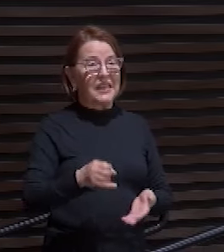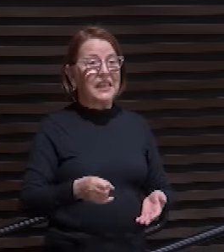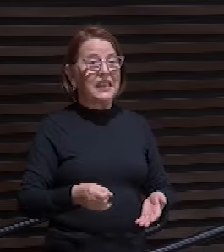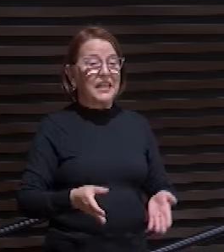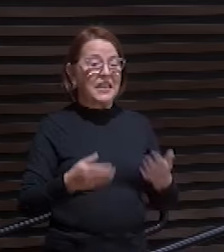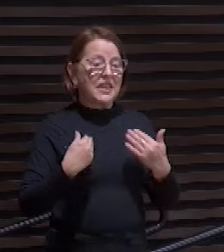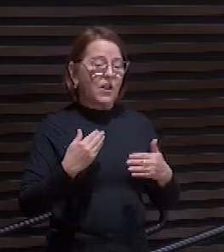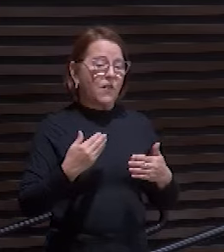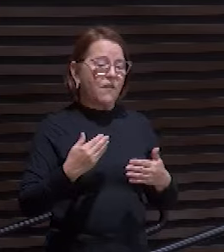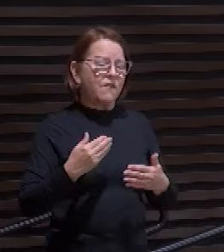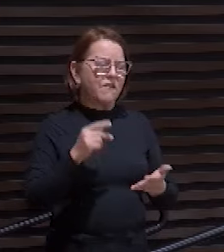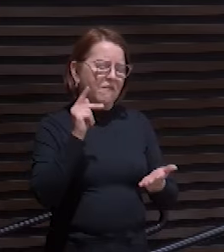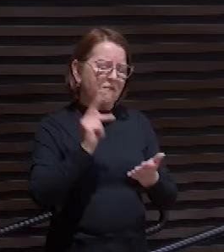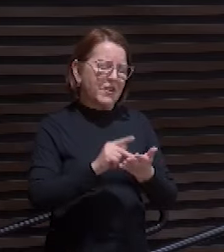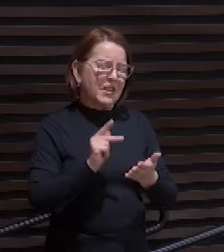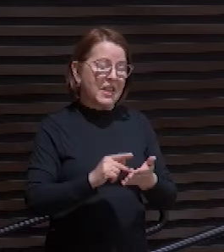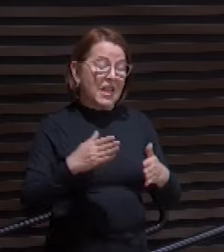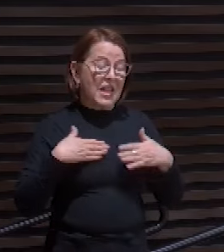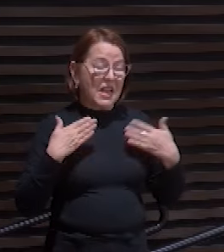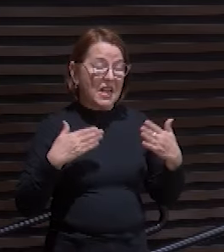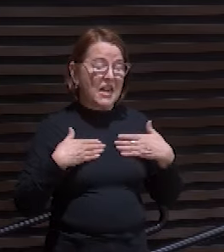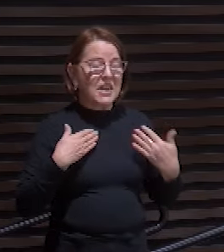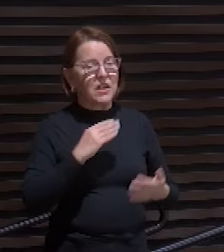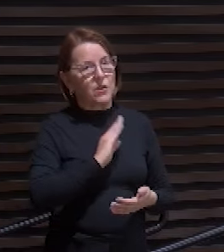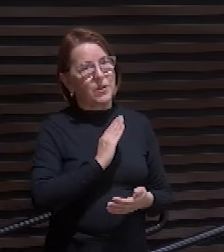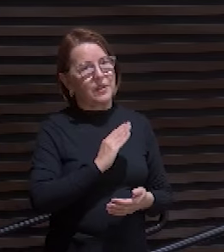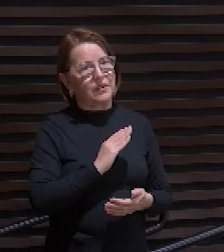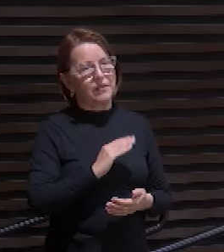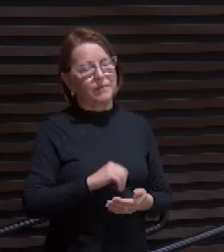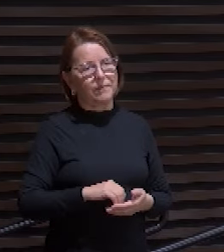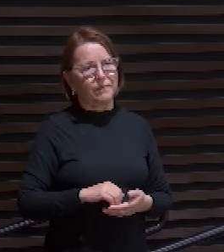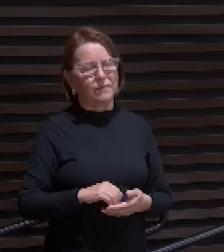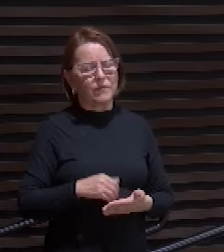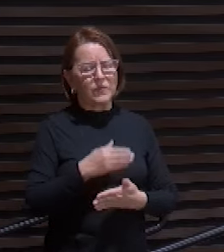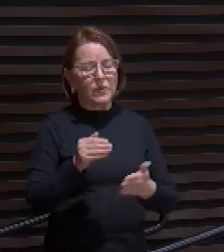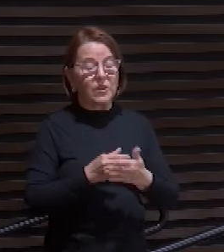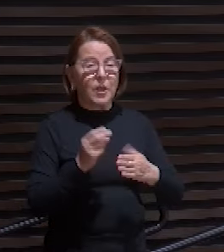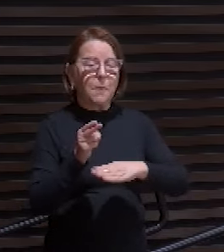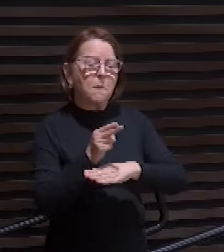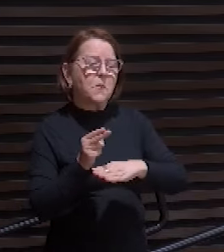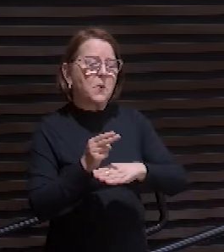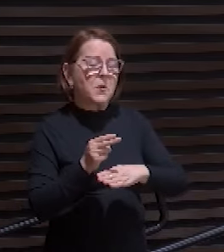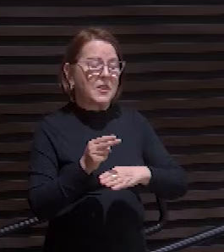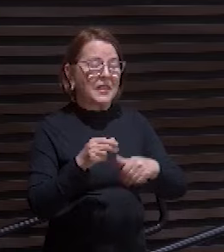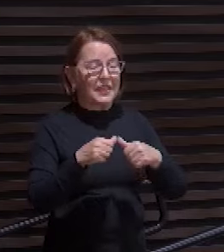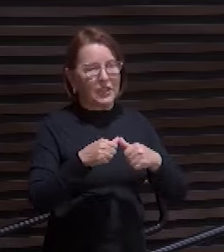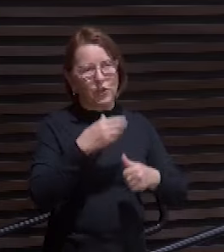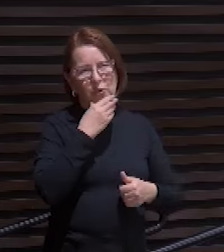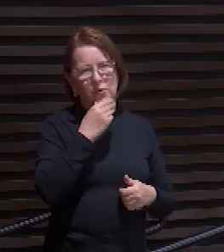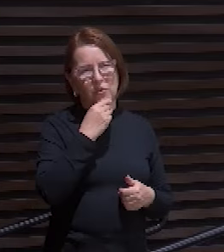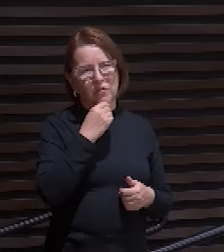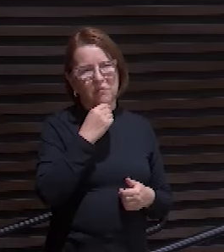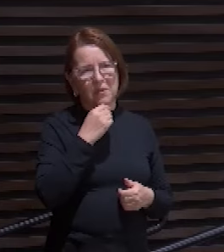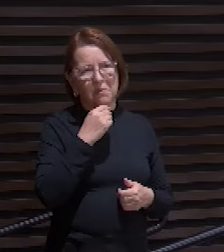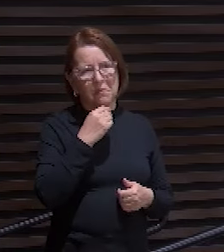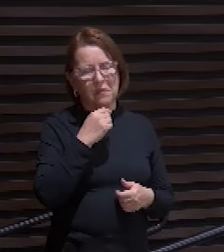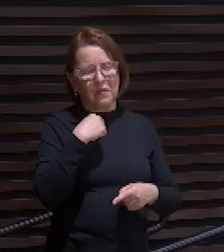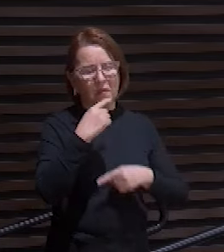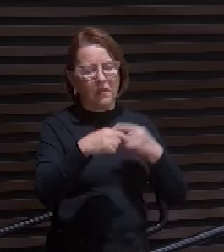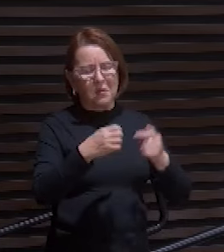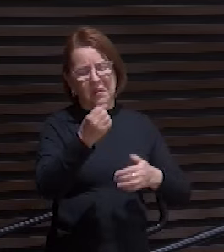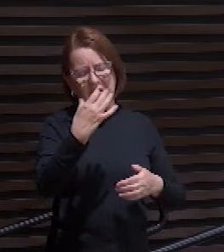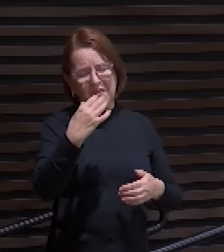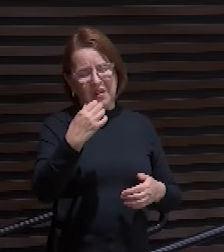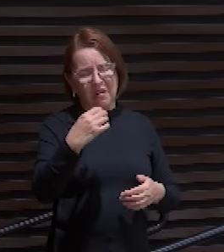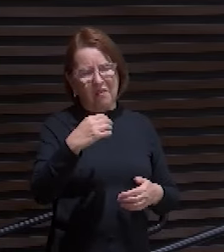ao coração do homem. Toda a busca de Salomão revelou-se inútil e vazia. No